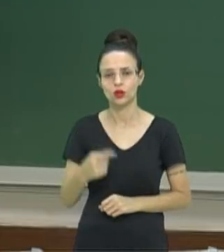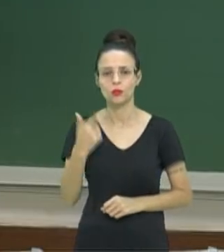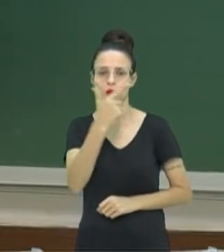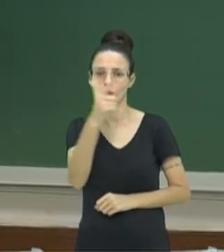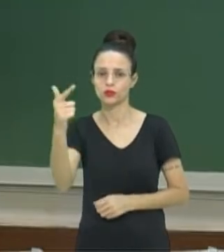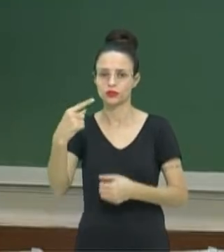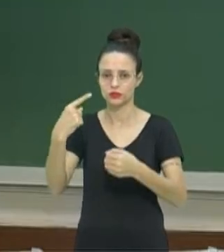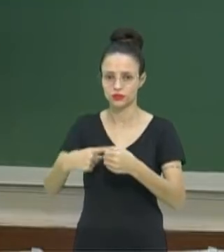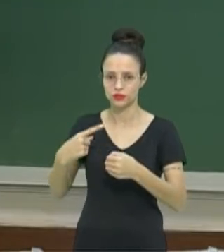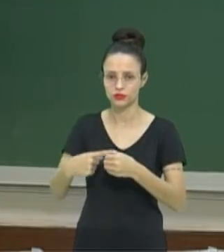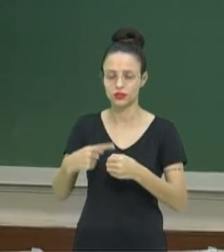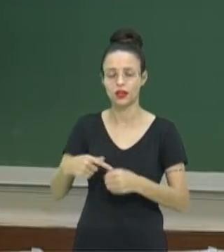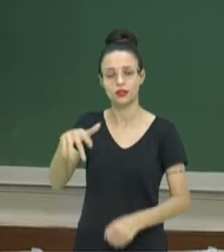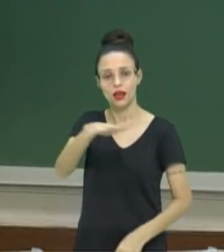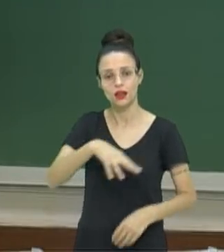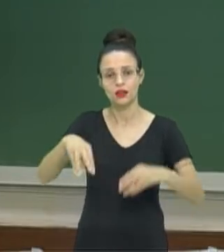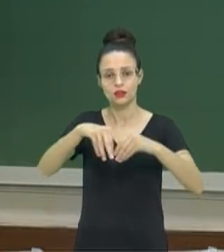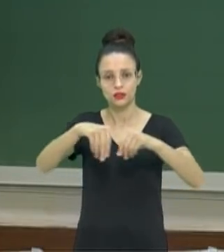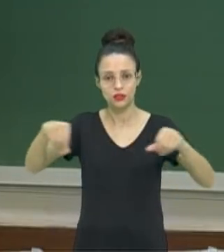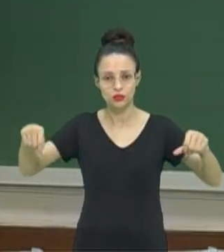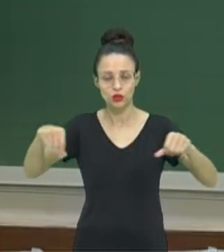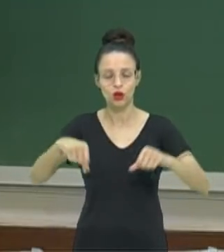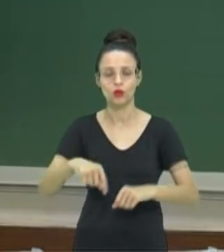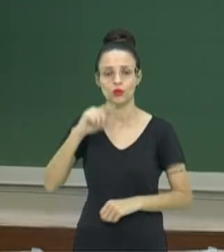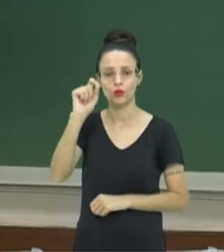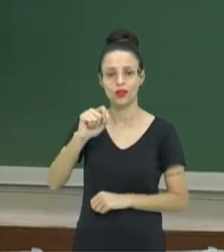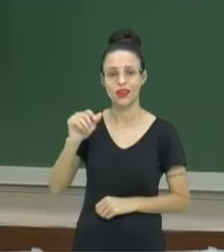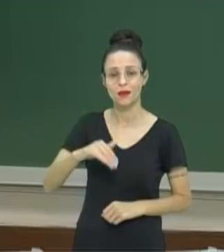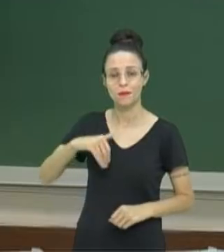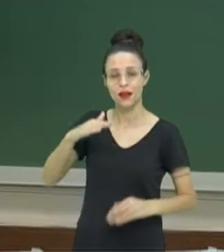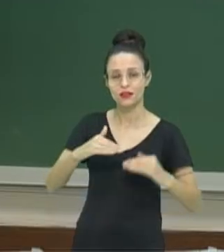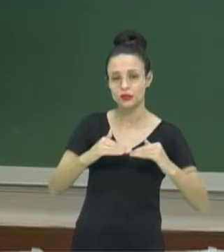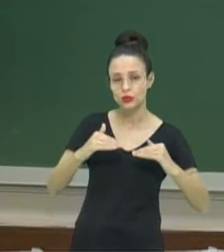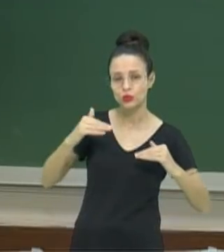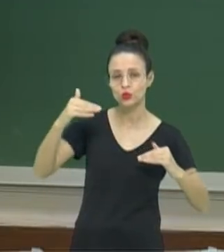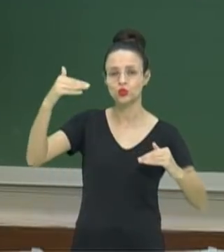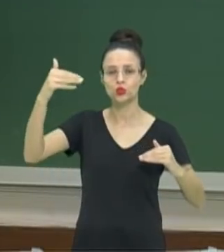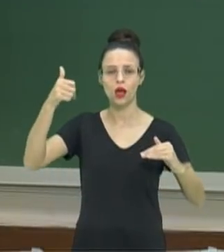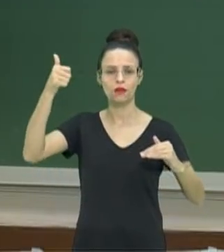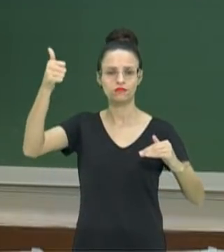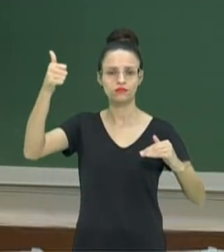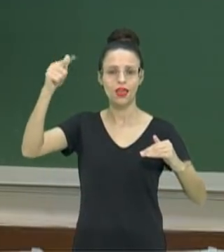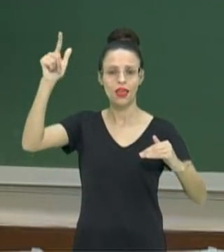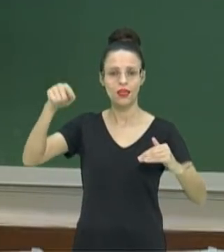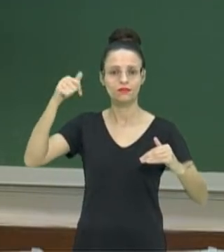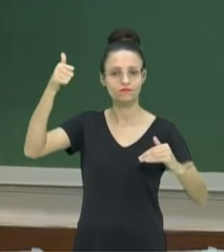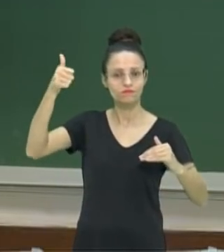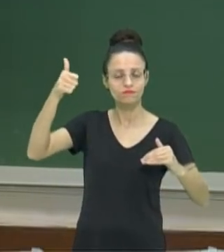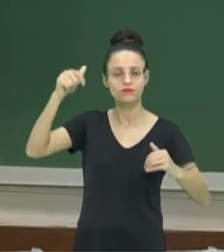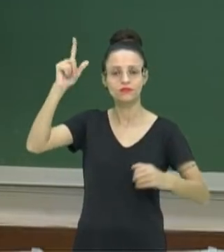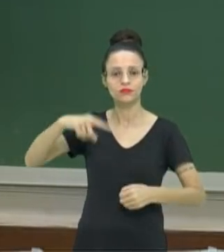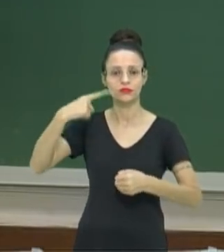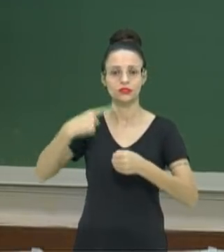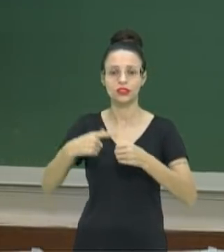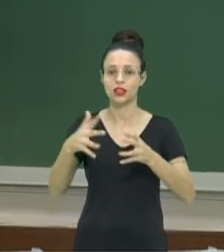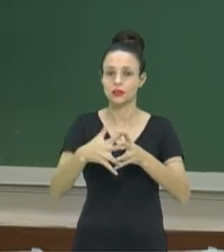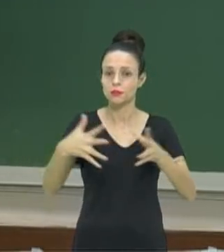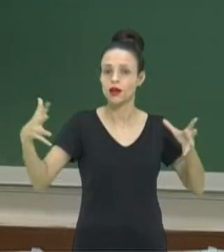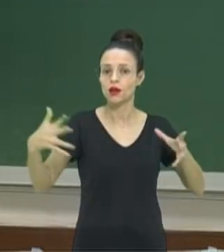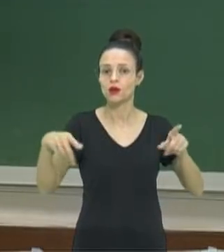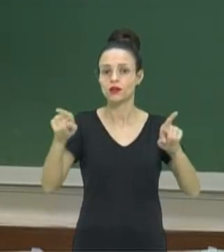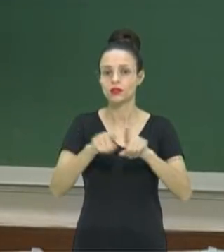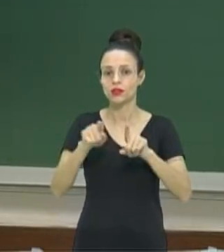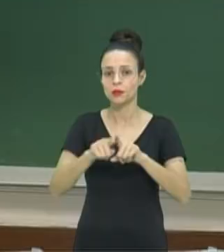outra, tá? Dentro de um território. O nível mais alto da hierarquia urbana estão as cidades maiores e as